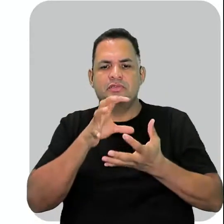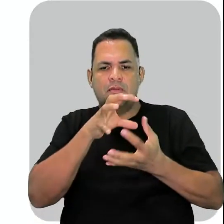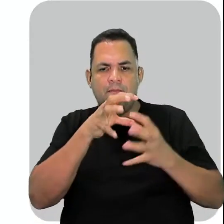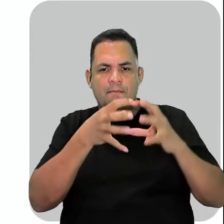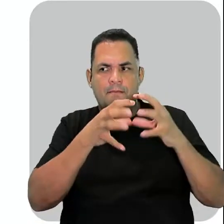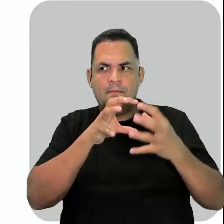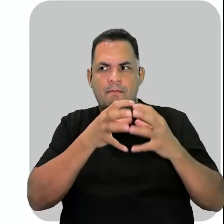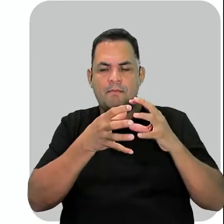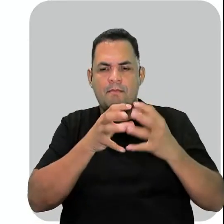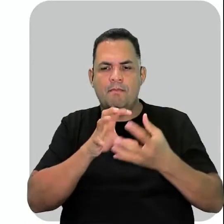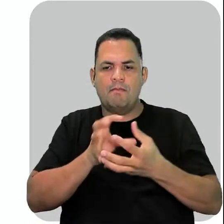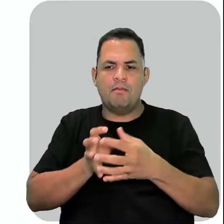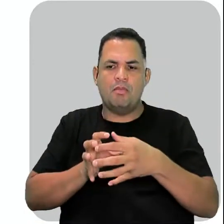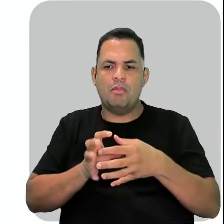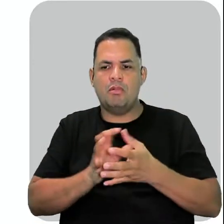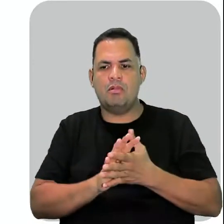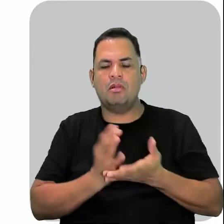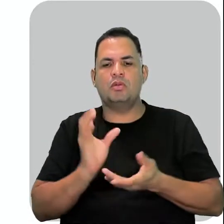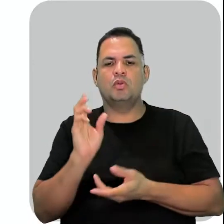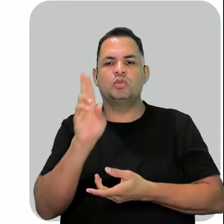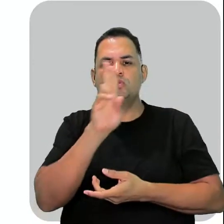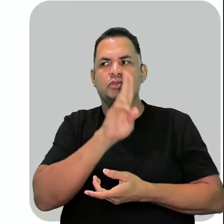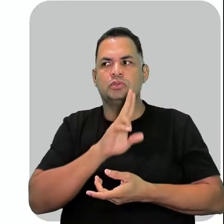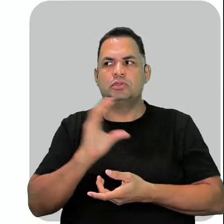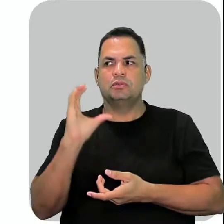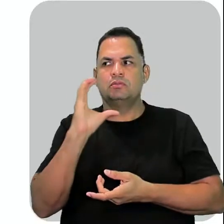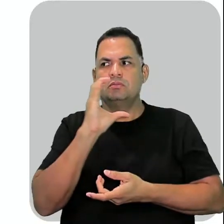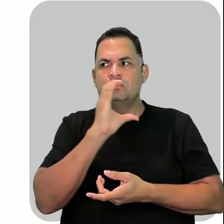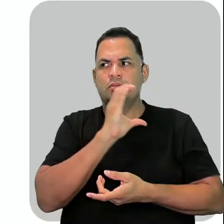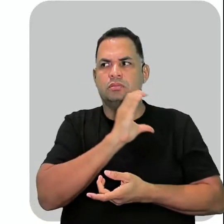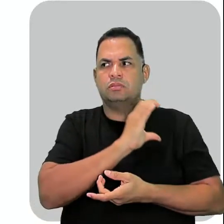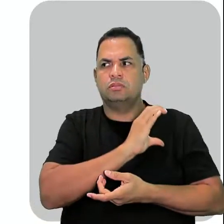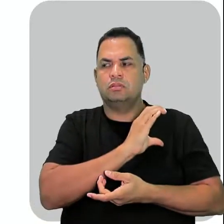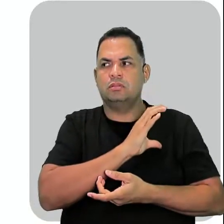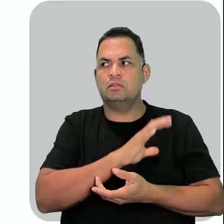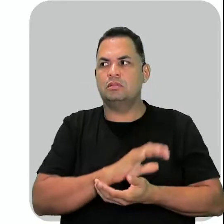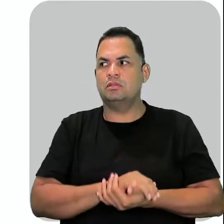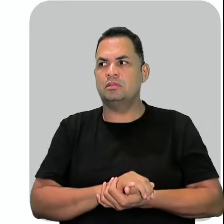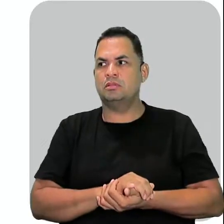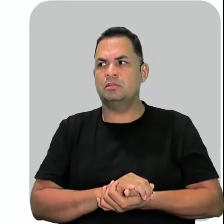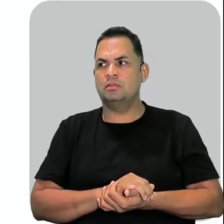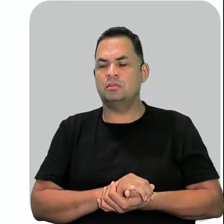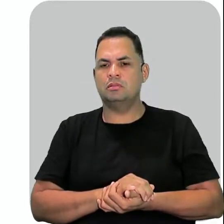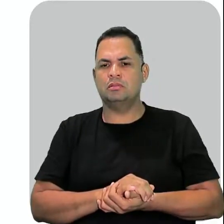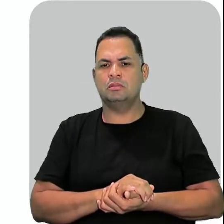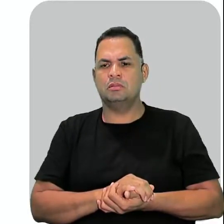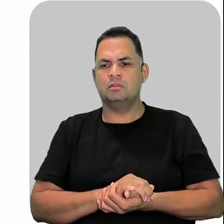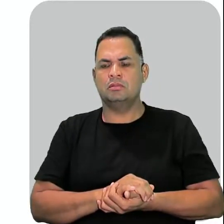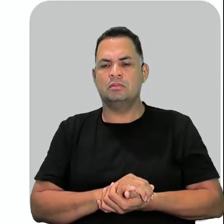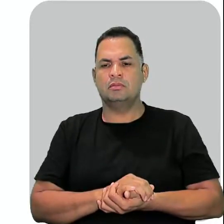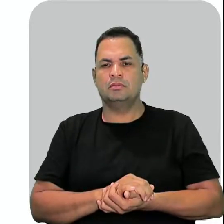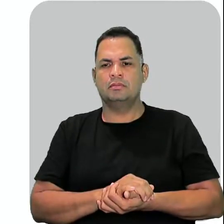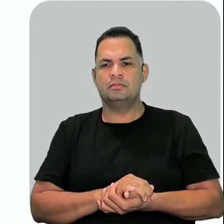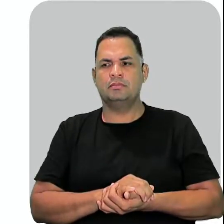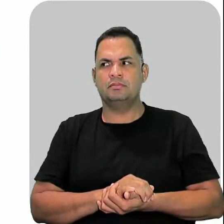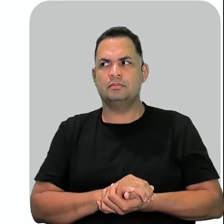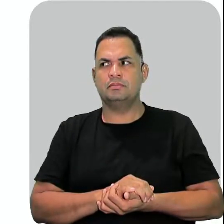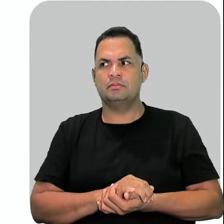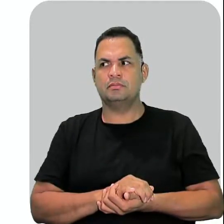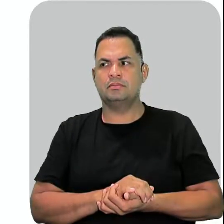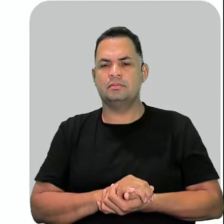por ação de calor ou ainda pressão, ou os dois juntos, pressão e